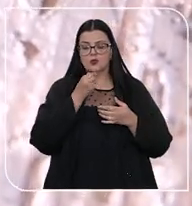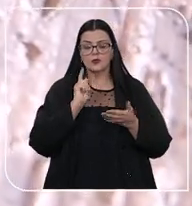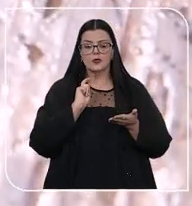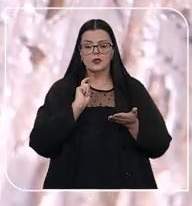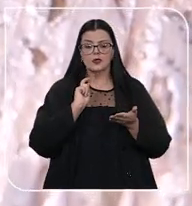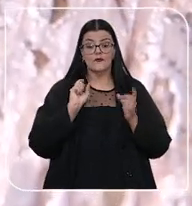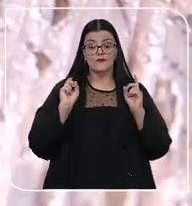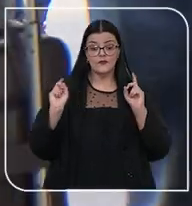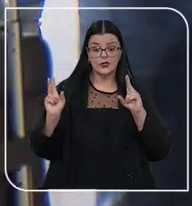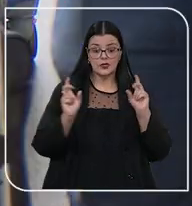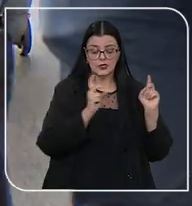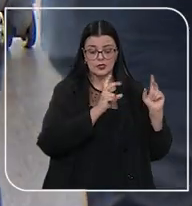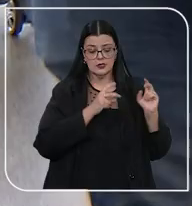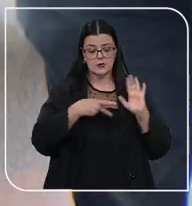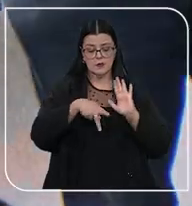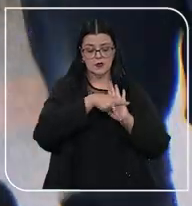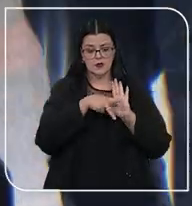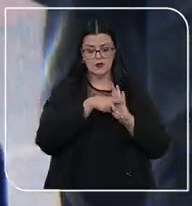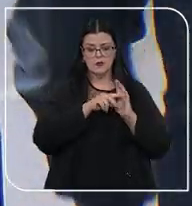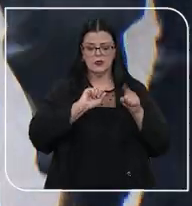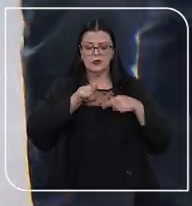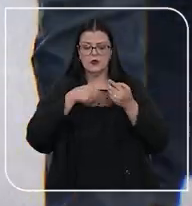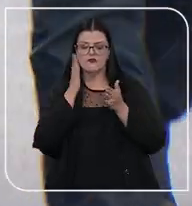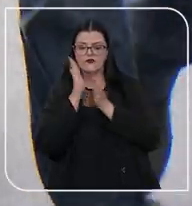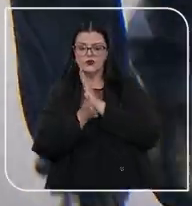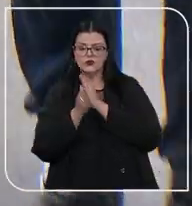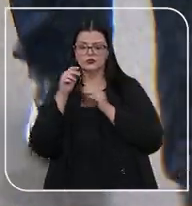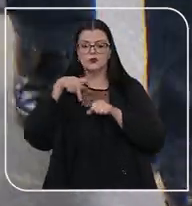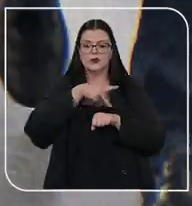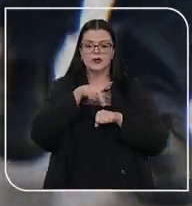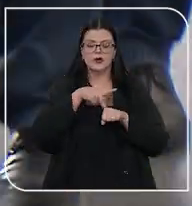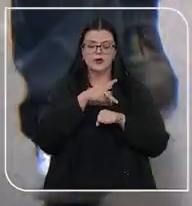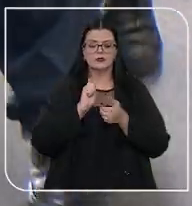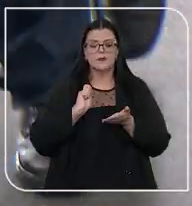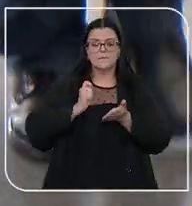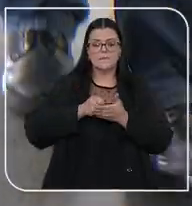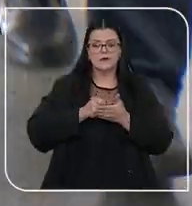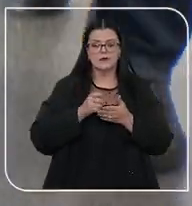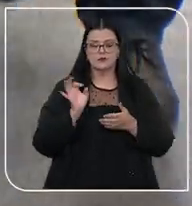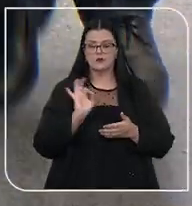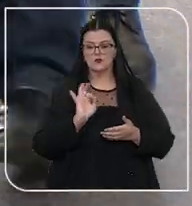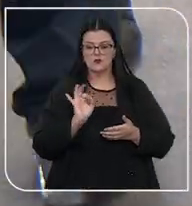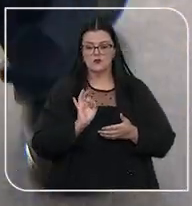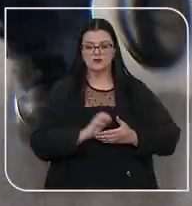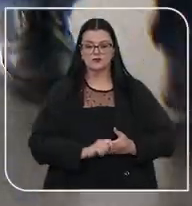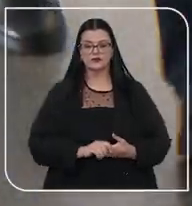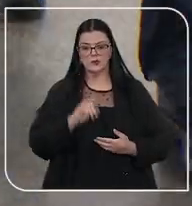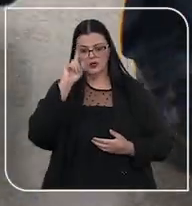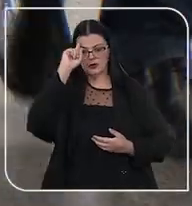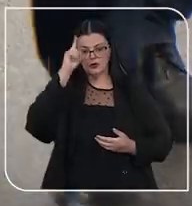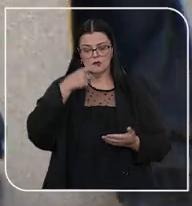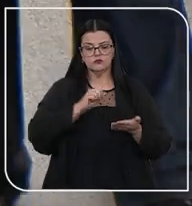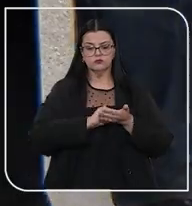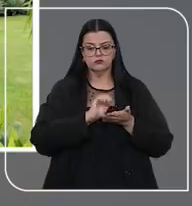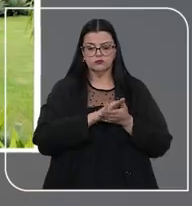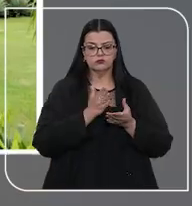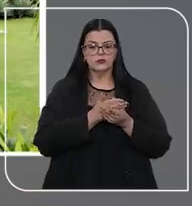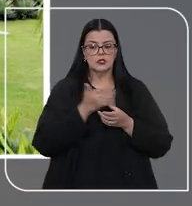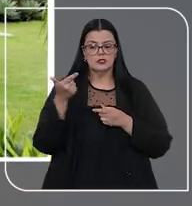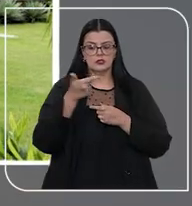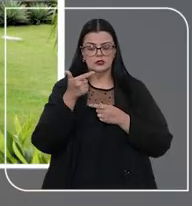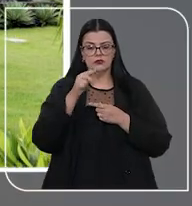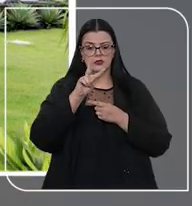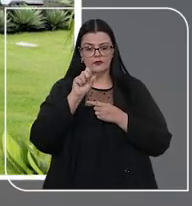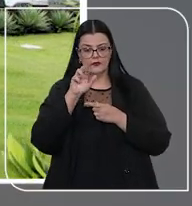que vendeu bens e saiu do país pouco antes de ser condenado a pagar uma dívida. A ordem foi dada pela